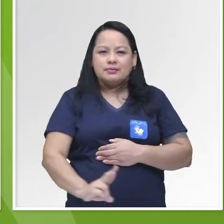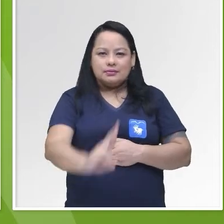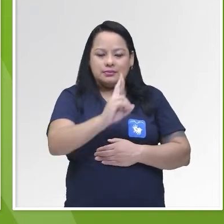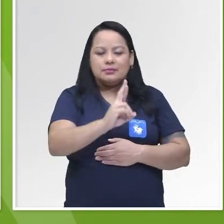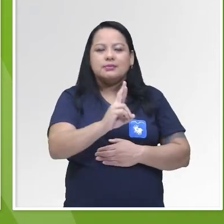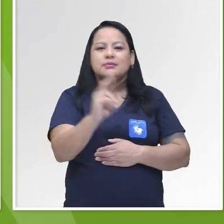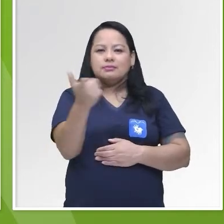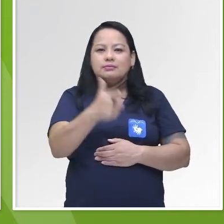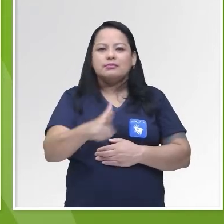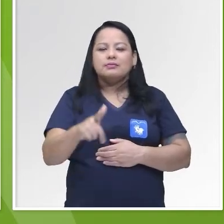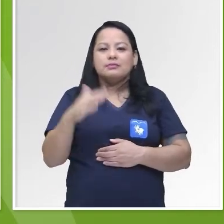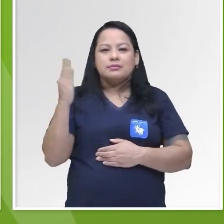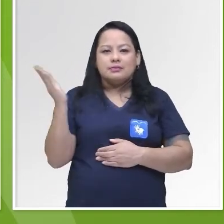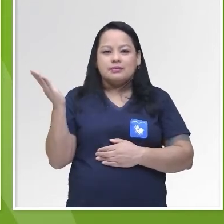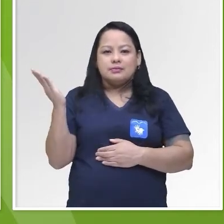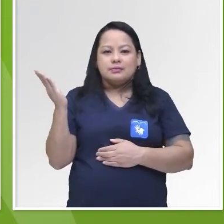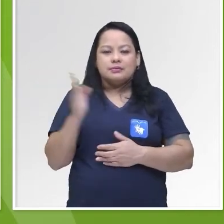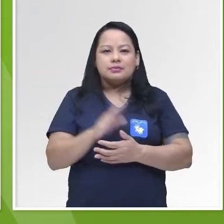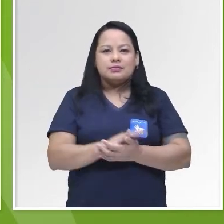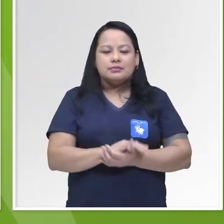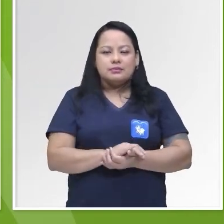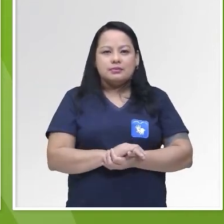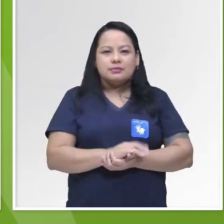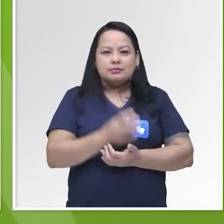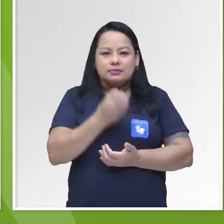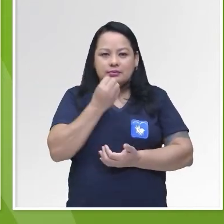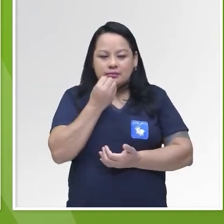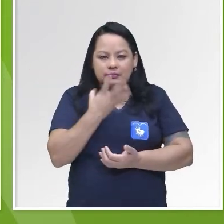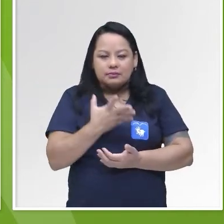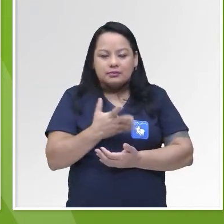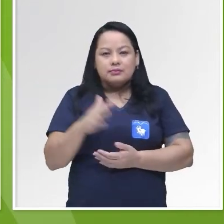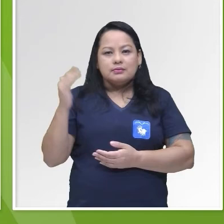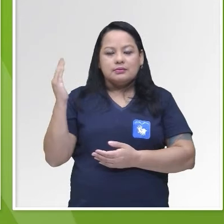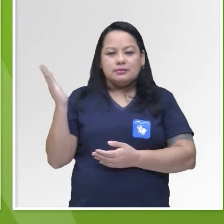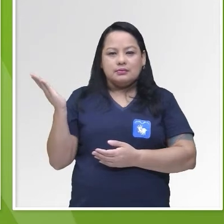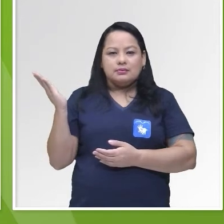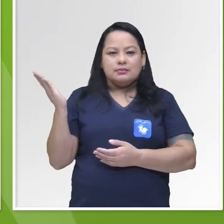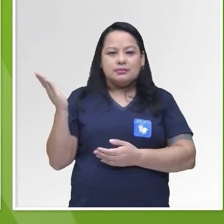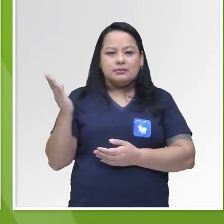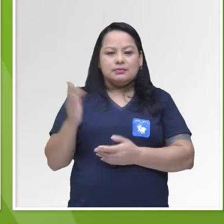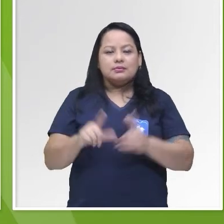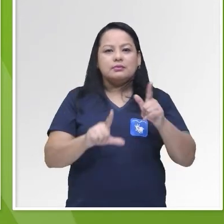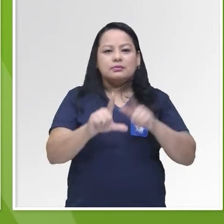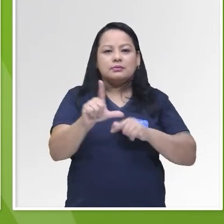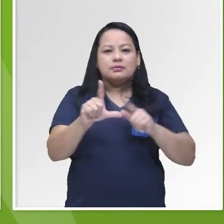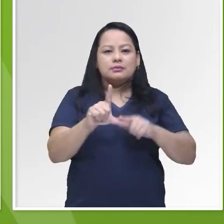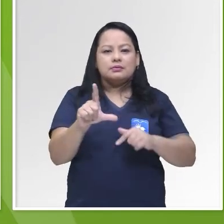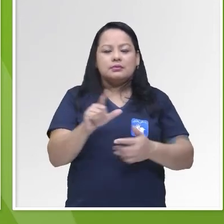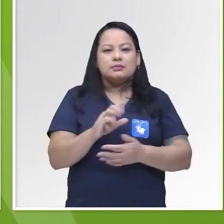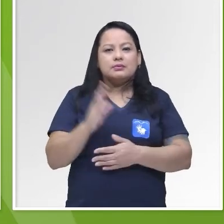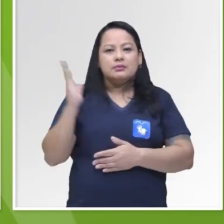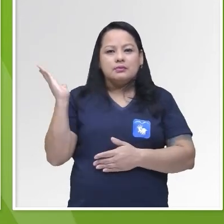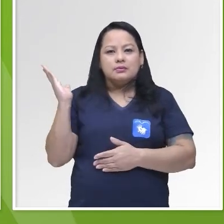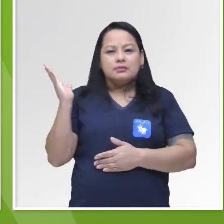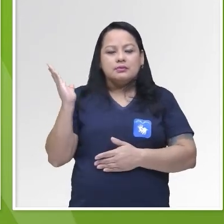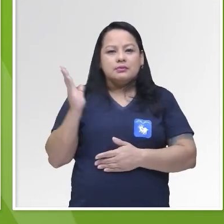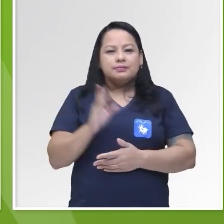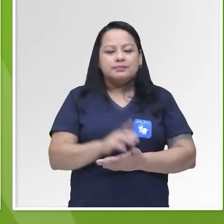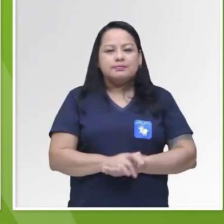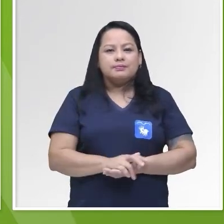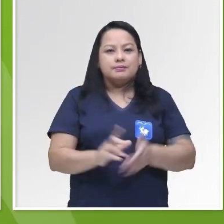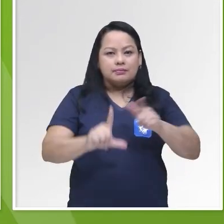representação disso, tá bom? A letra aqui